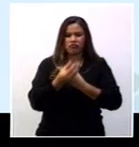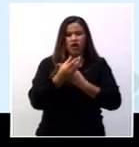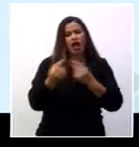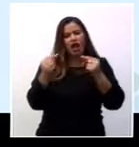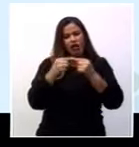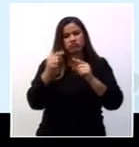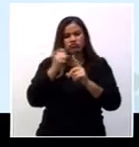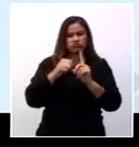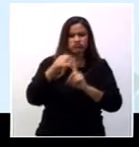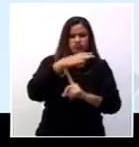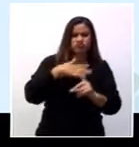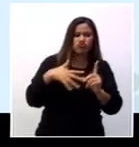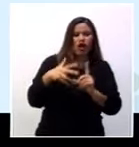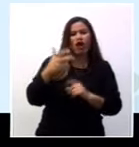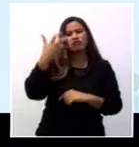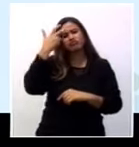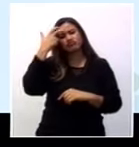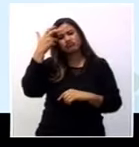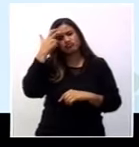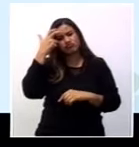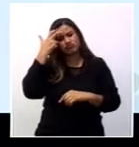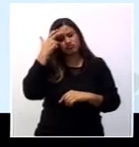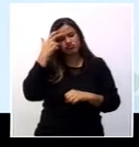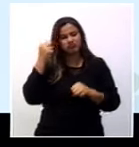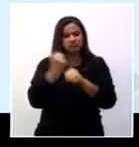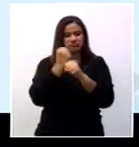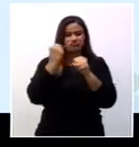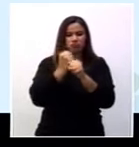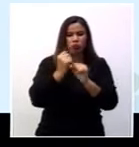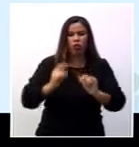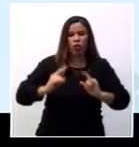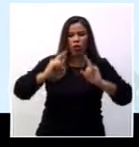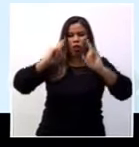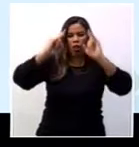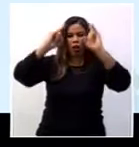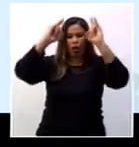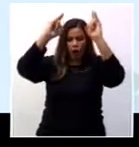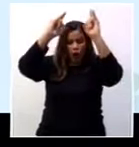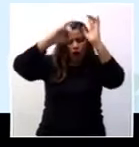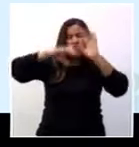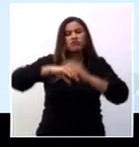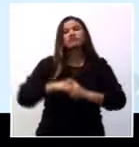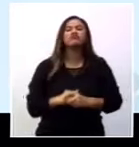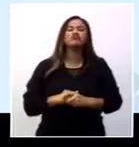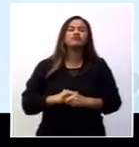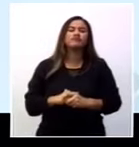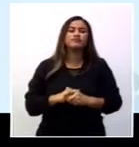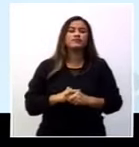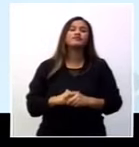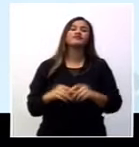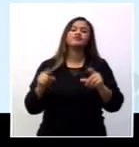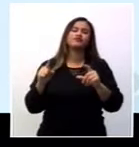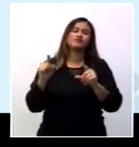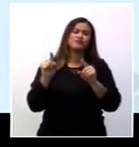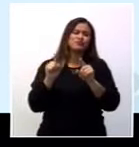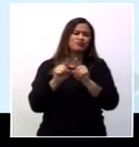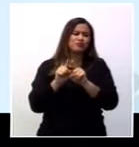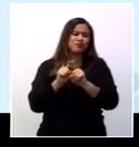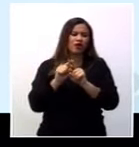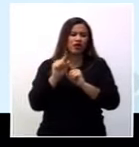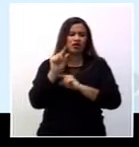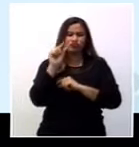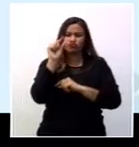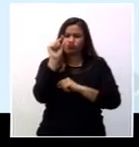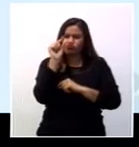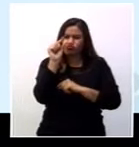Sociais, culturais, né? Construções, edifícios altos, né? E ali um pouquinho de vegetação